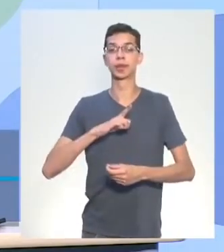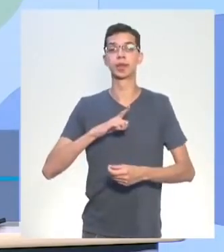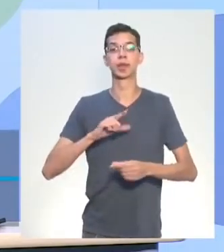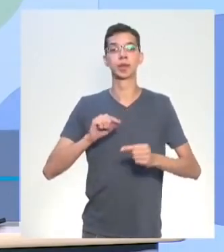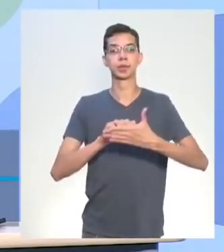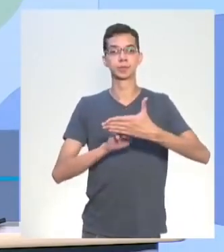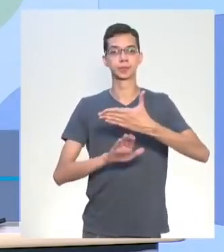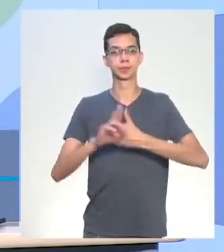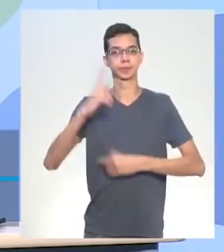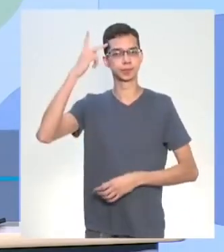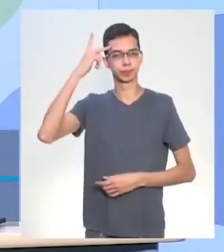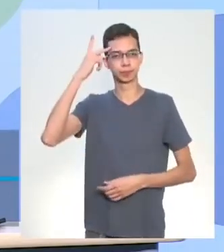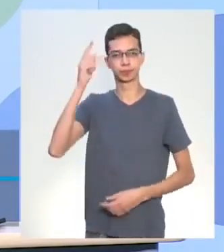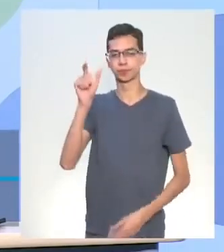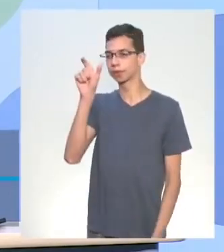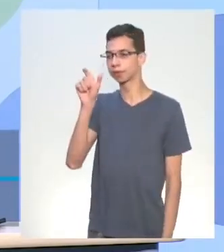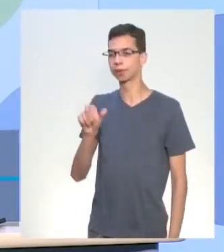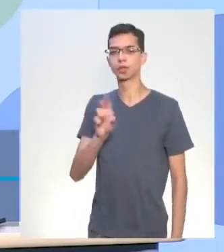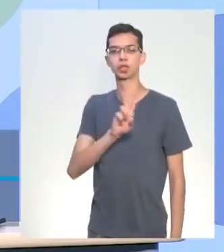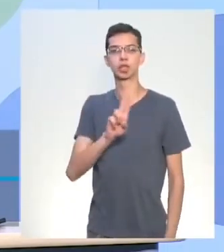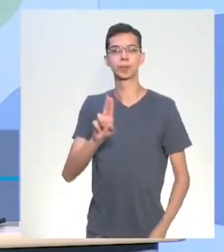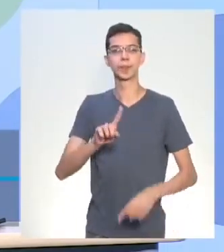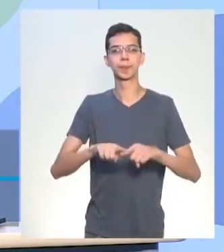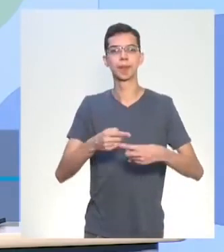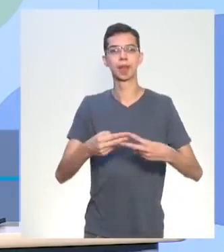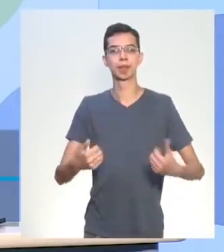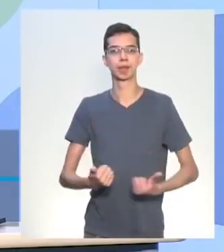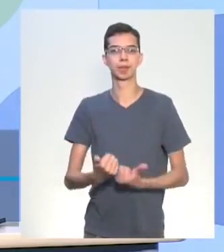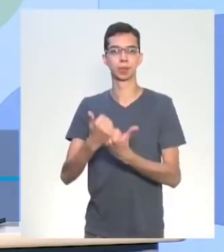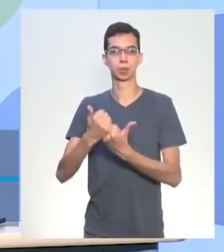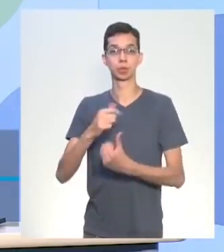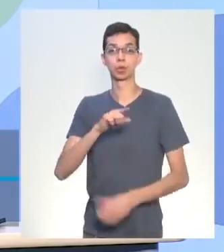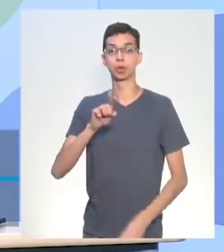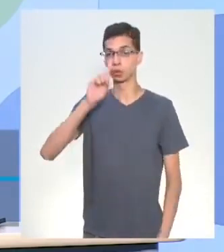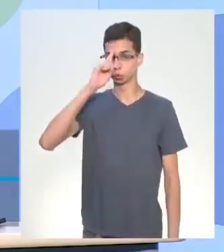de Apoio, tá? E para dúvidas, entre em contato com